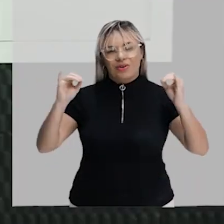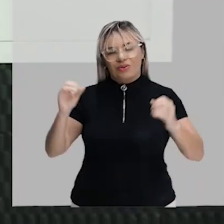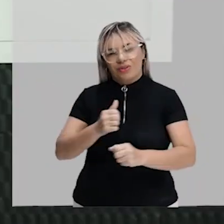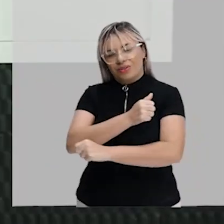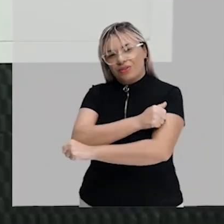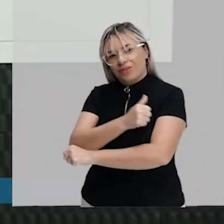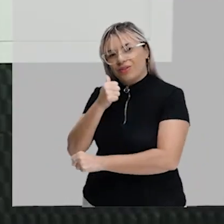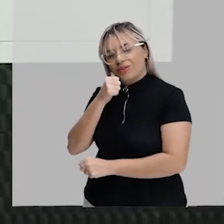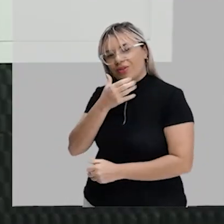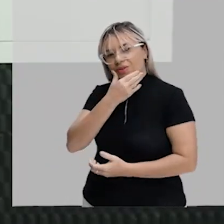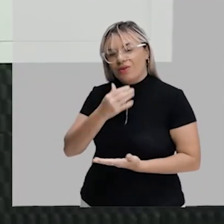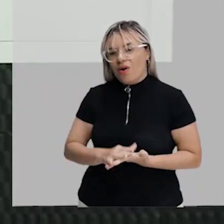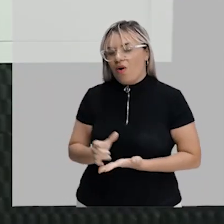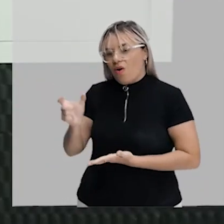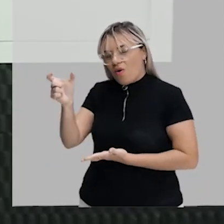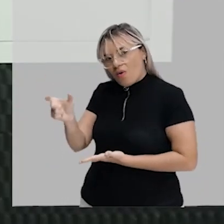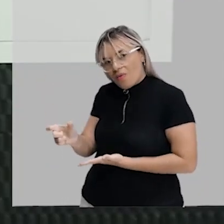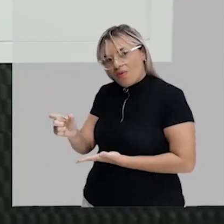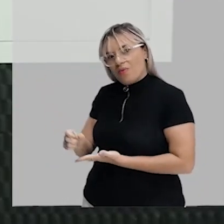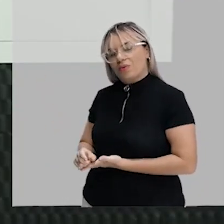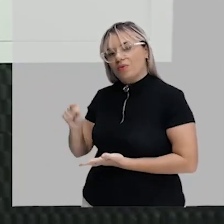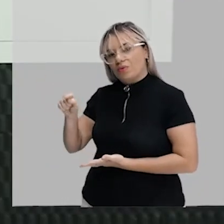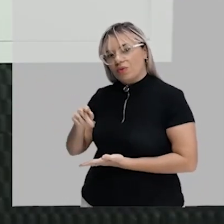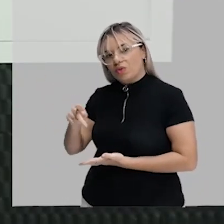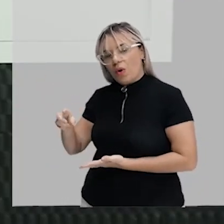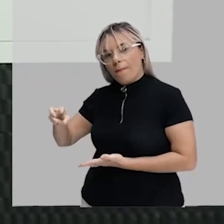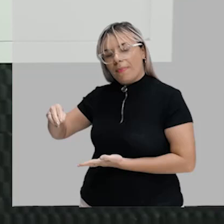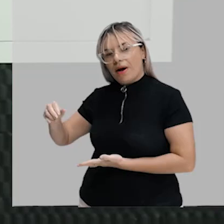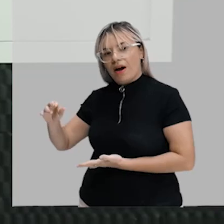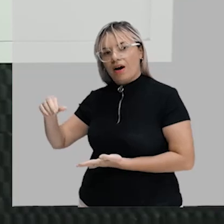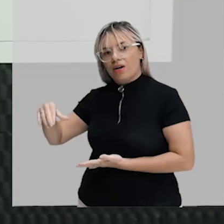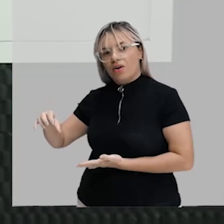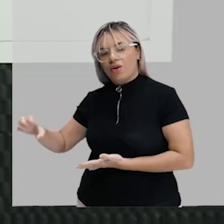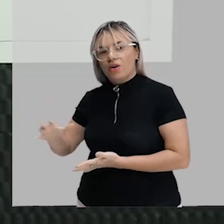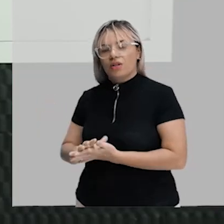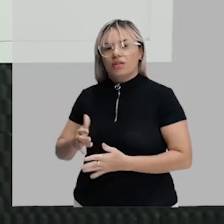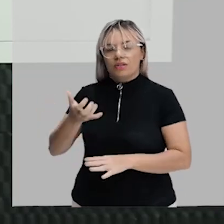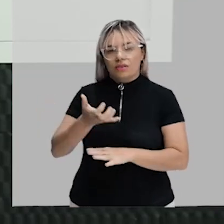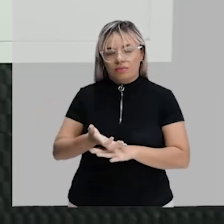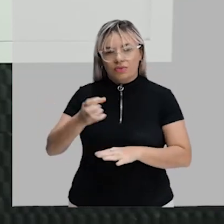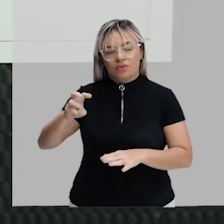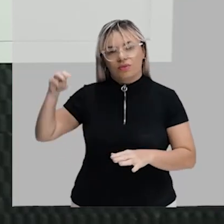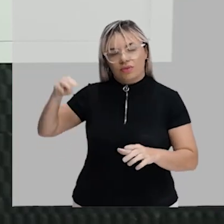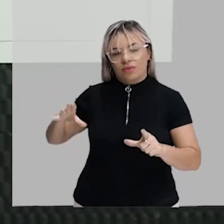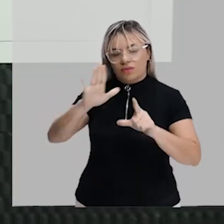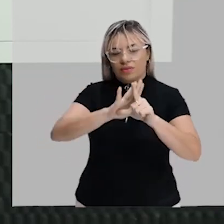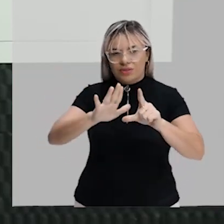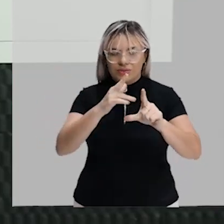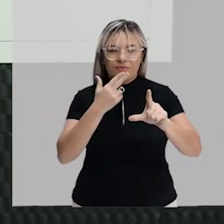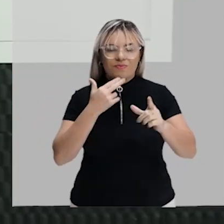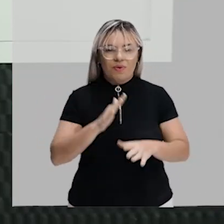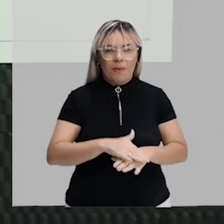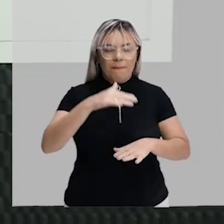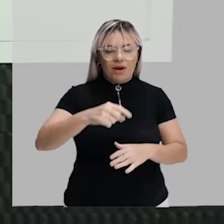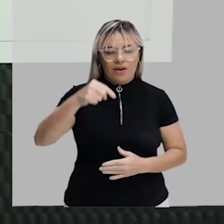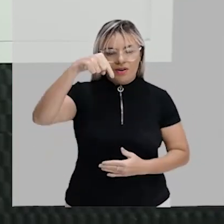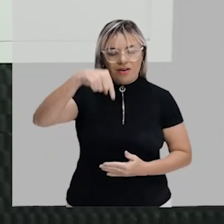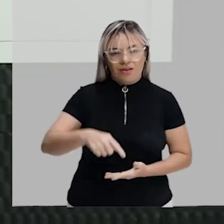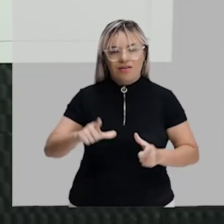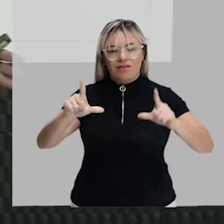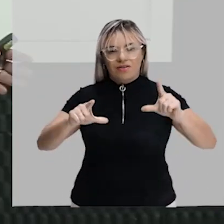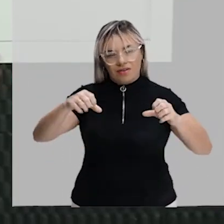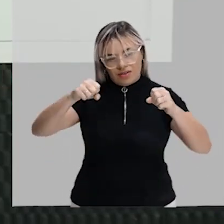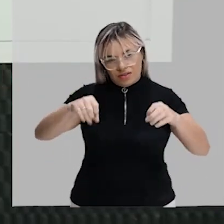Olá pessoal, aqui é o professor Maroni Beckman, professor de matemática da plataforma Gonçalves Dias. Estou mais uma vez com vocês aqui na TV